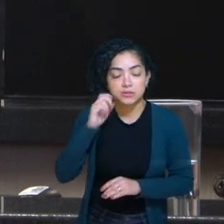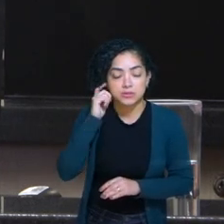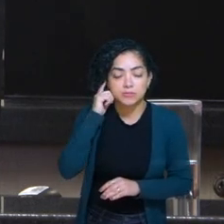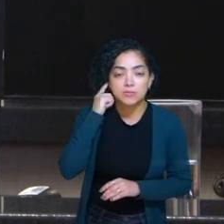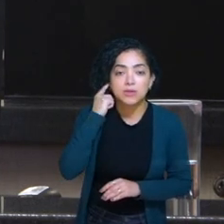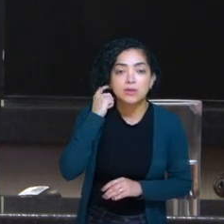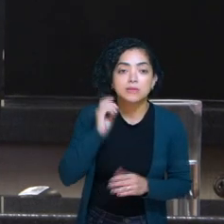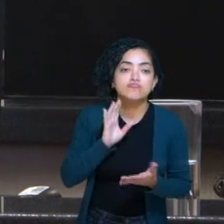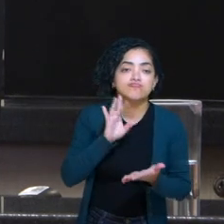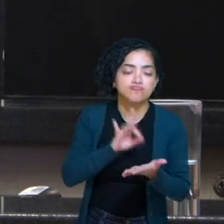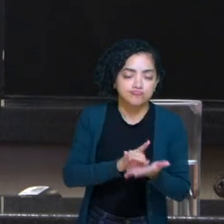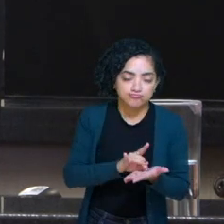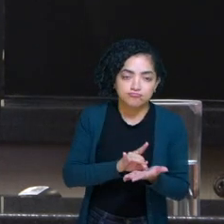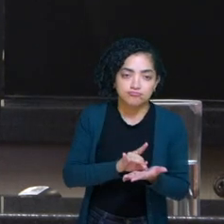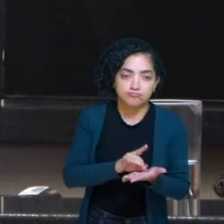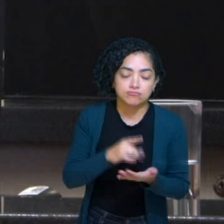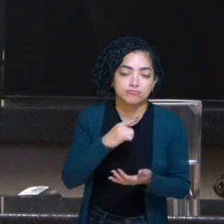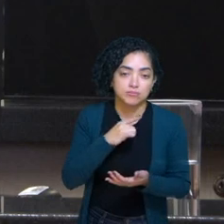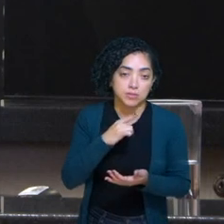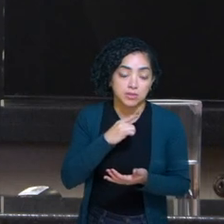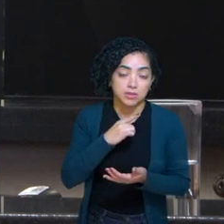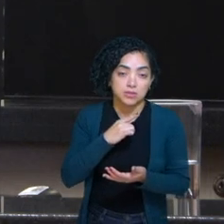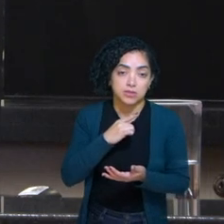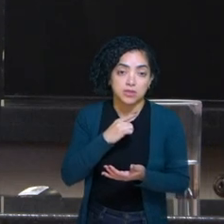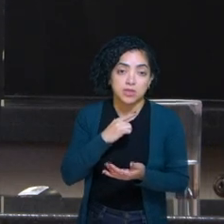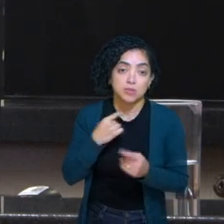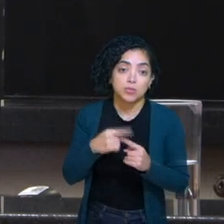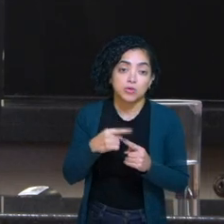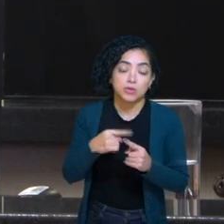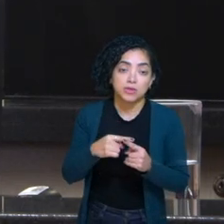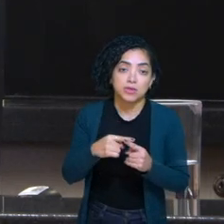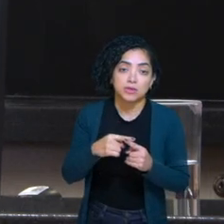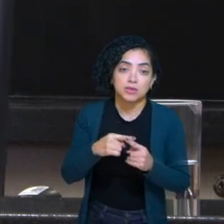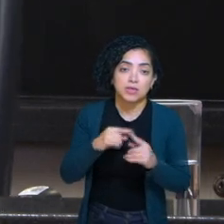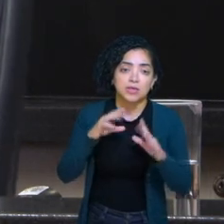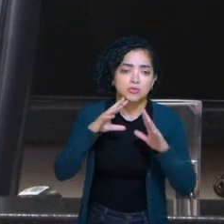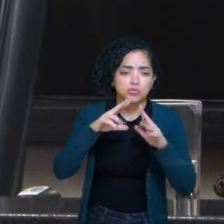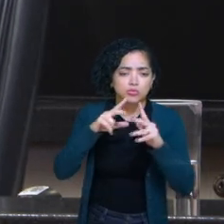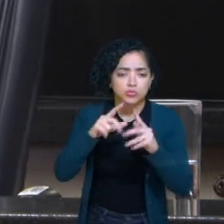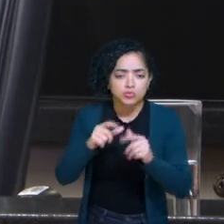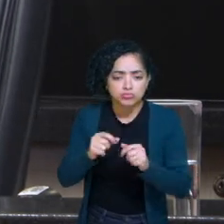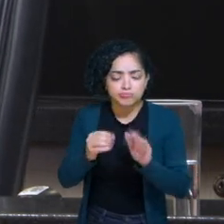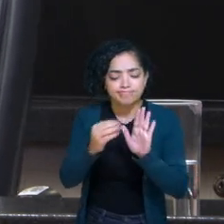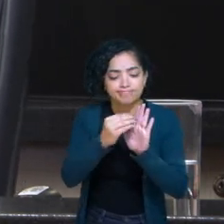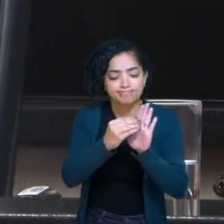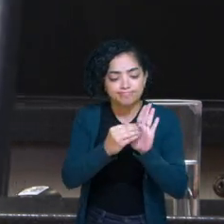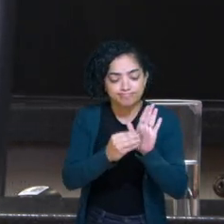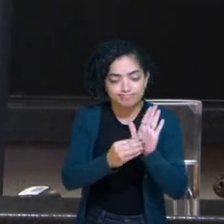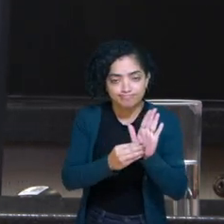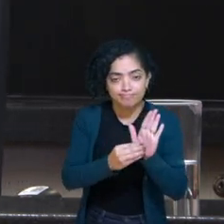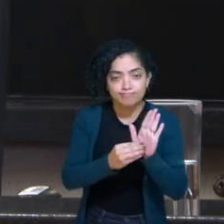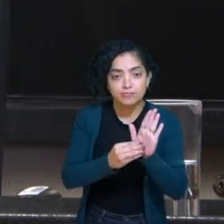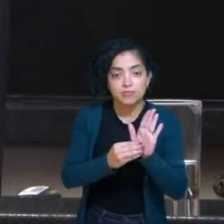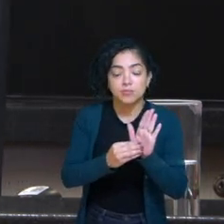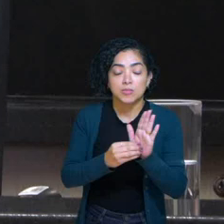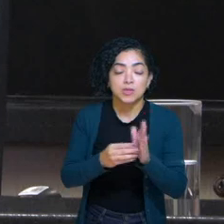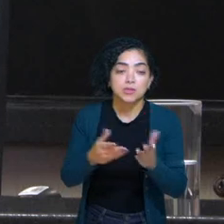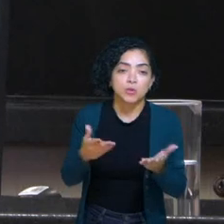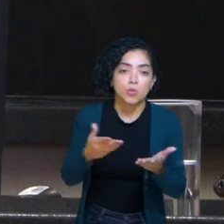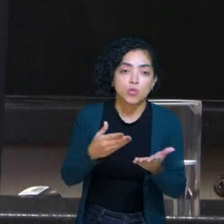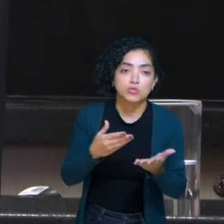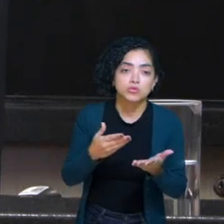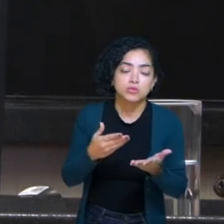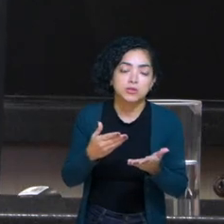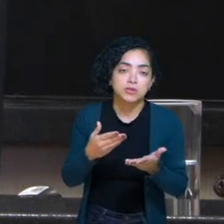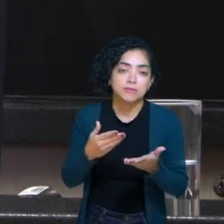legitimidade né porque ela traz toda essa integração eh nós vivenciamos a